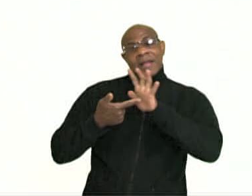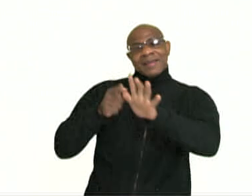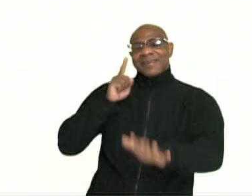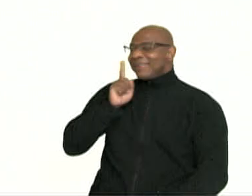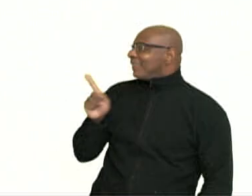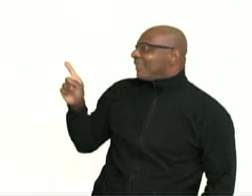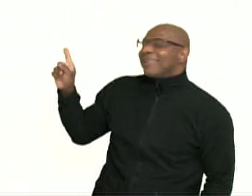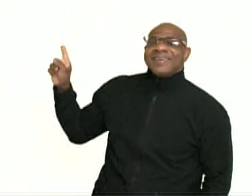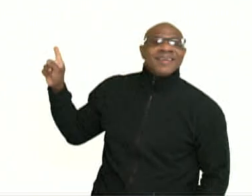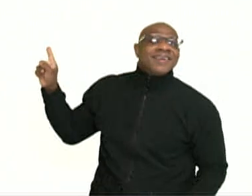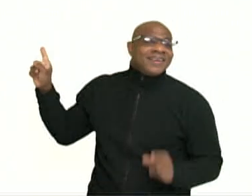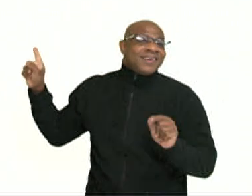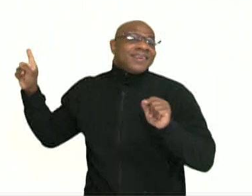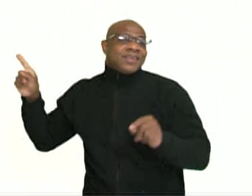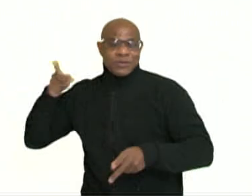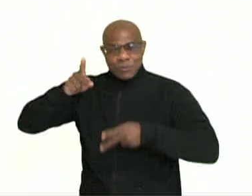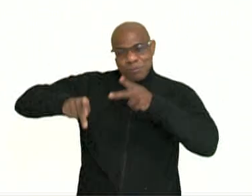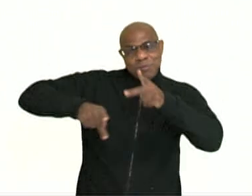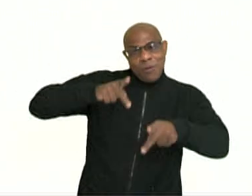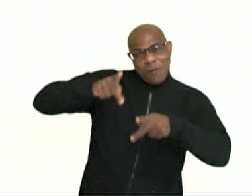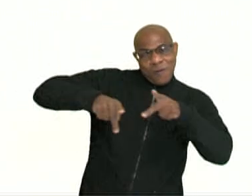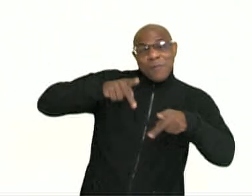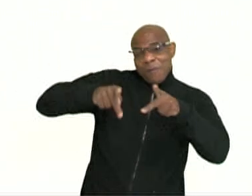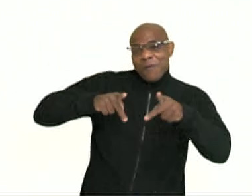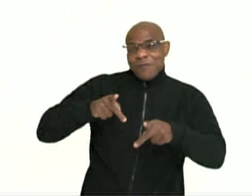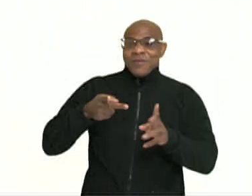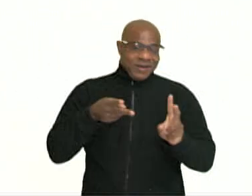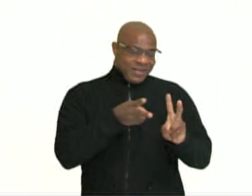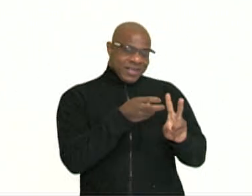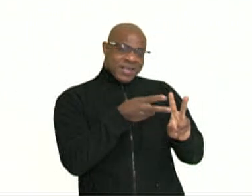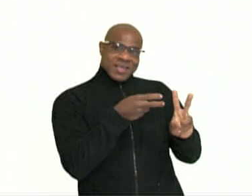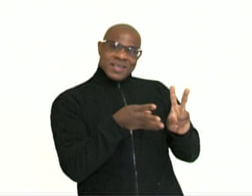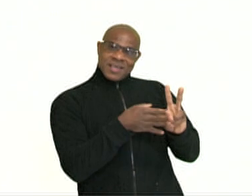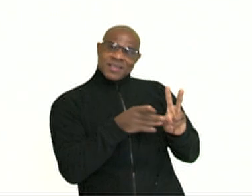foto dos povos indígenas contando história.